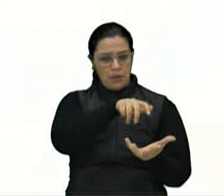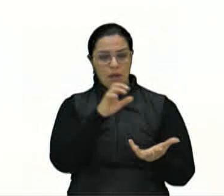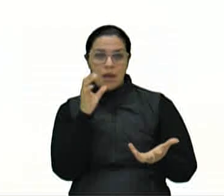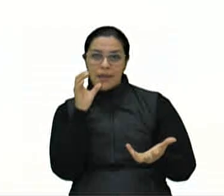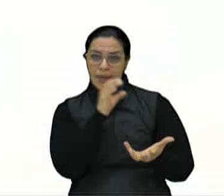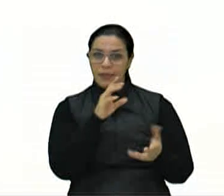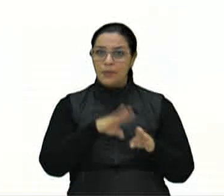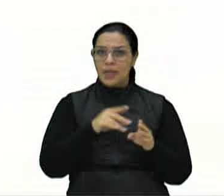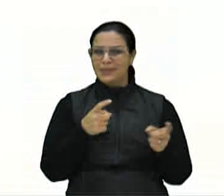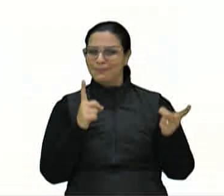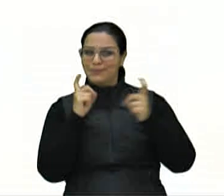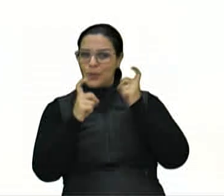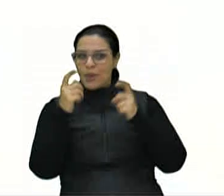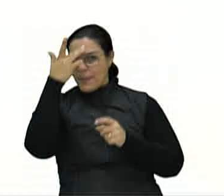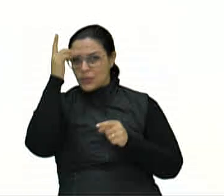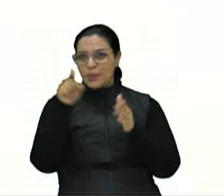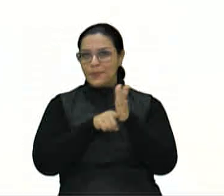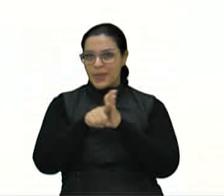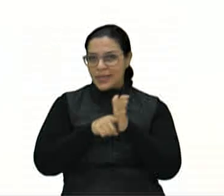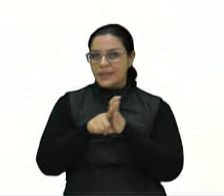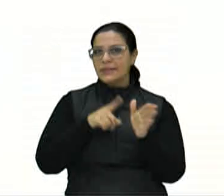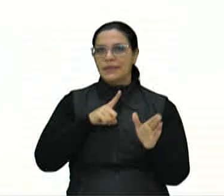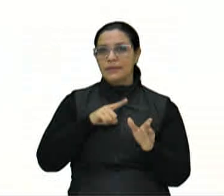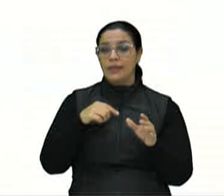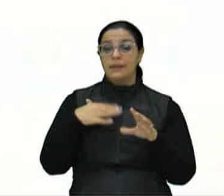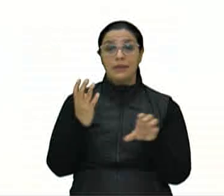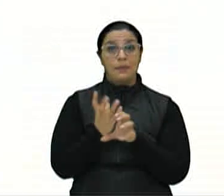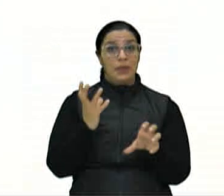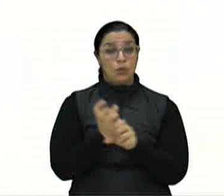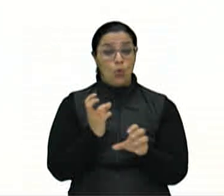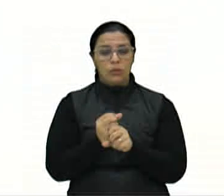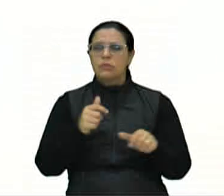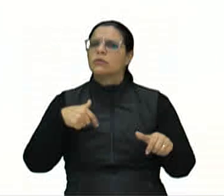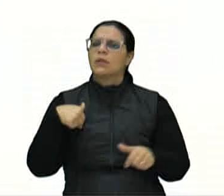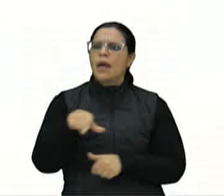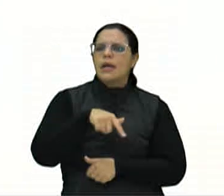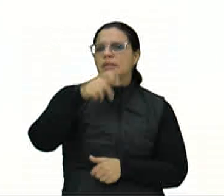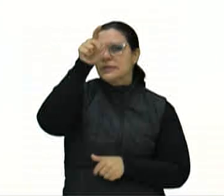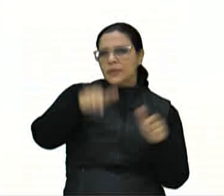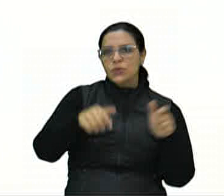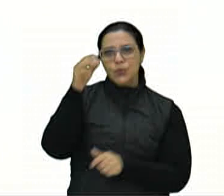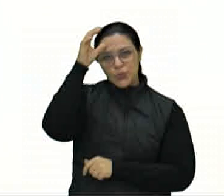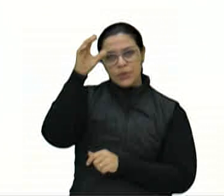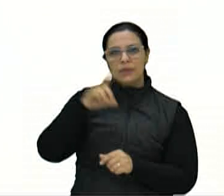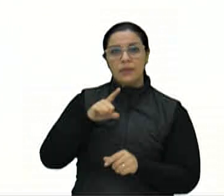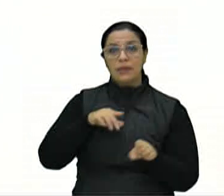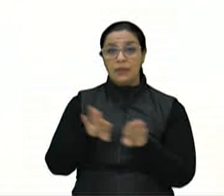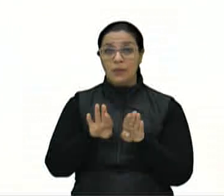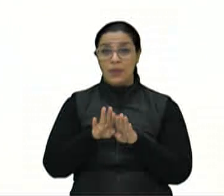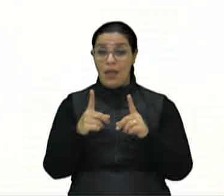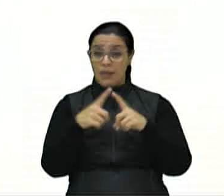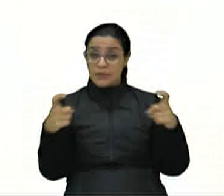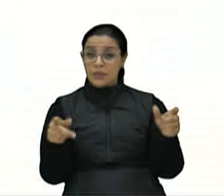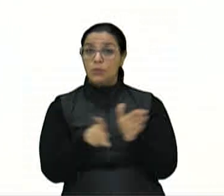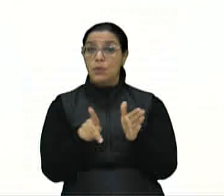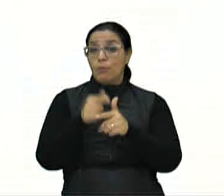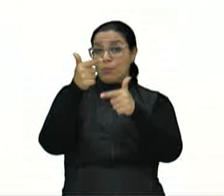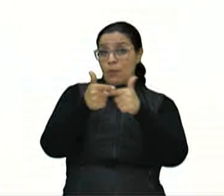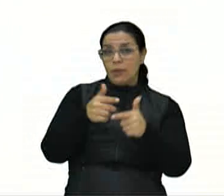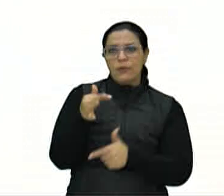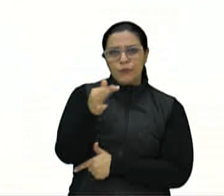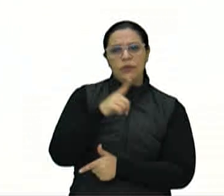preocupa os especialistas e automaticamente qualquer cidadão consciente de várias áreas das ciências, em razão do quê? Das implicações que